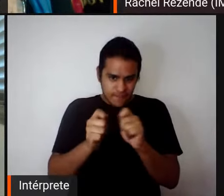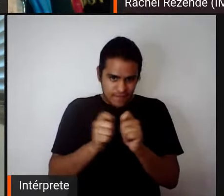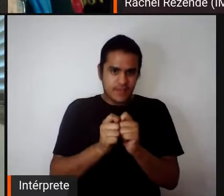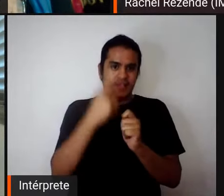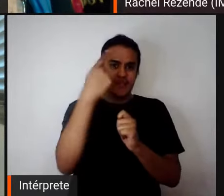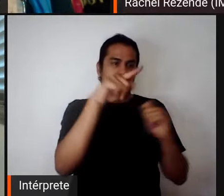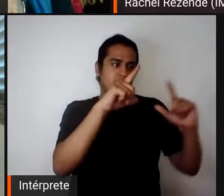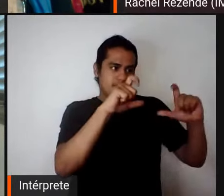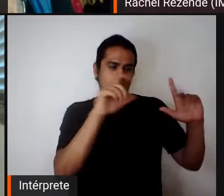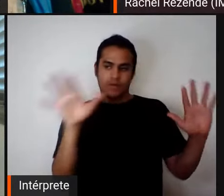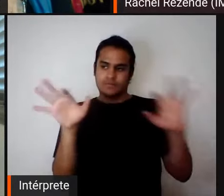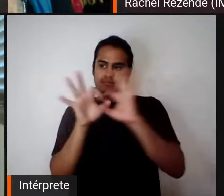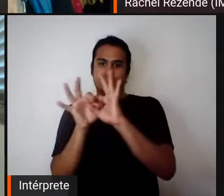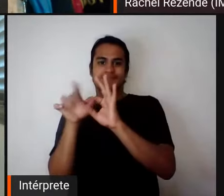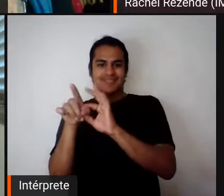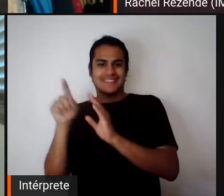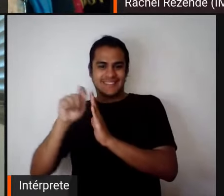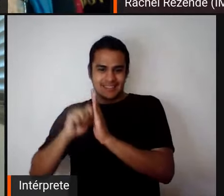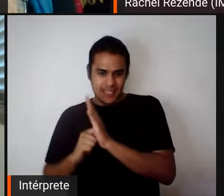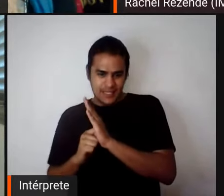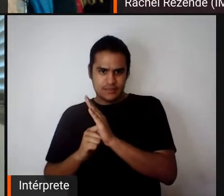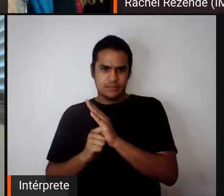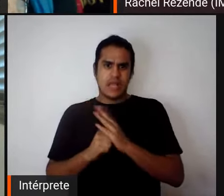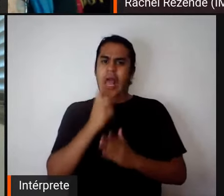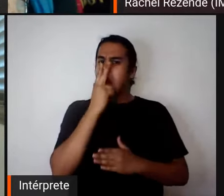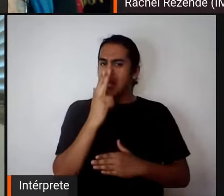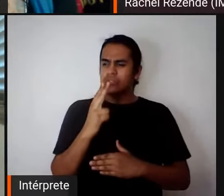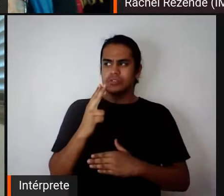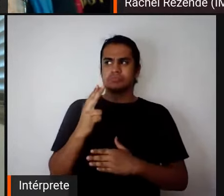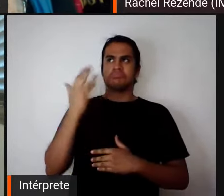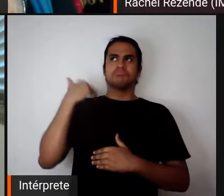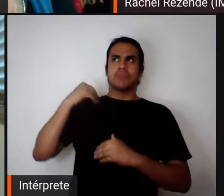imagens ao texto desses escritores brasileiros.